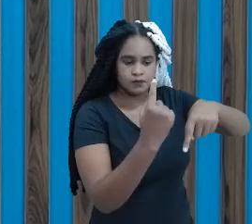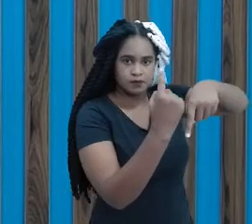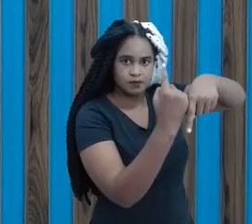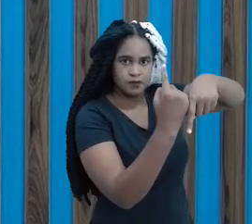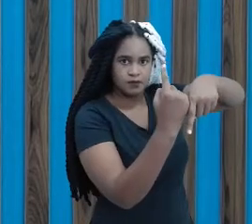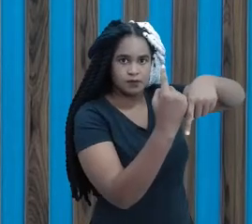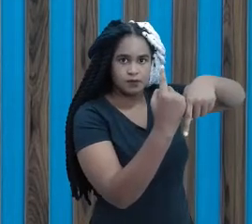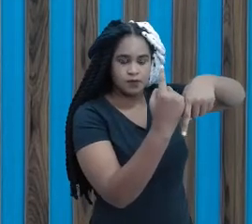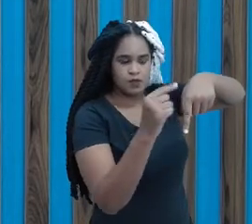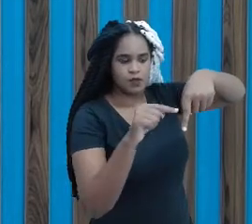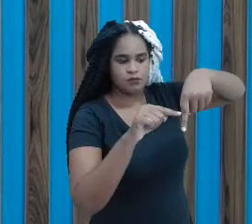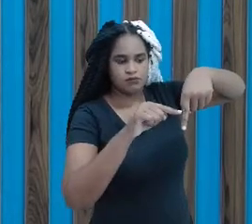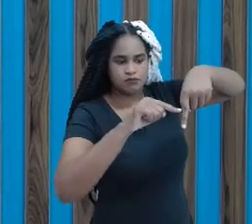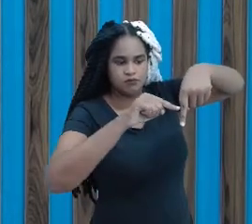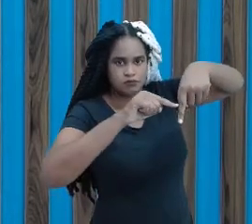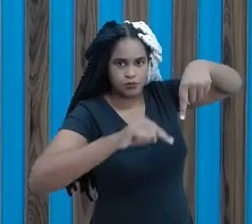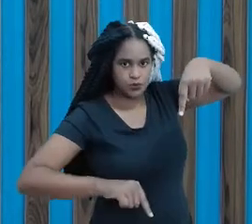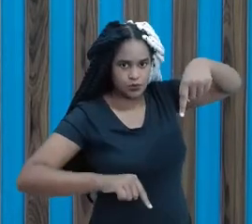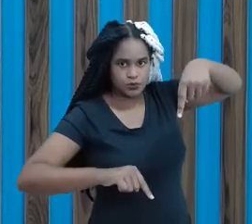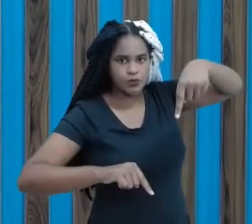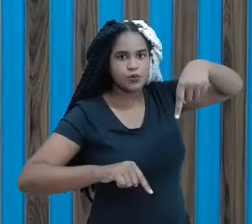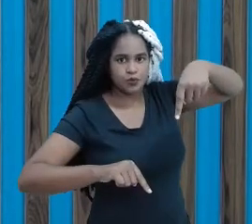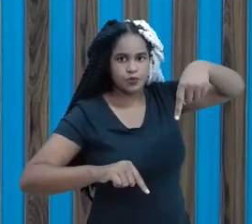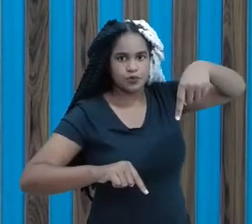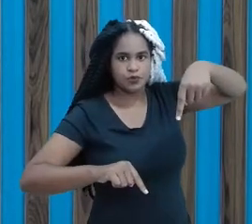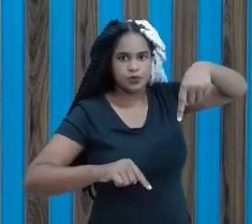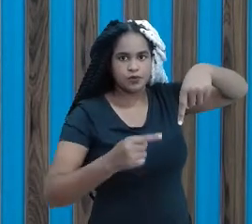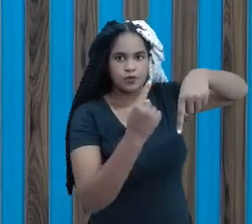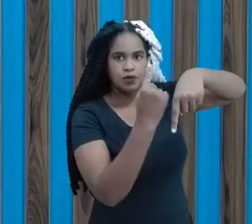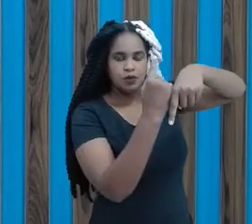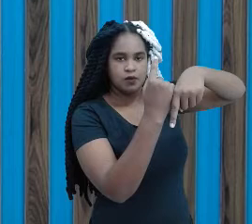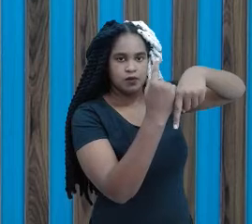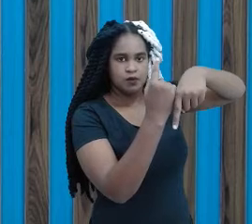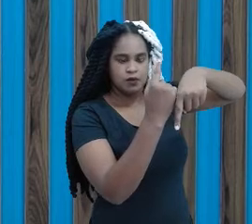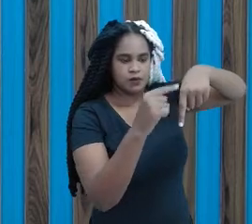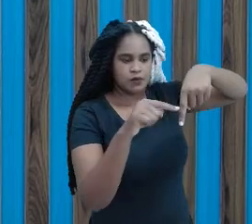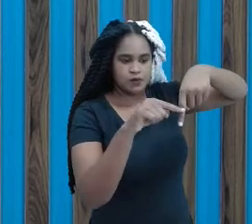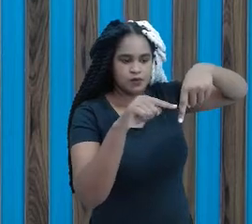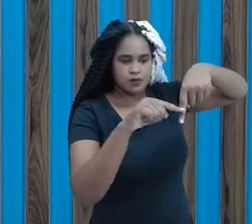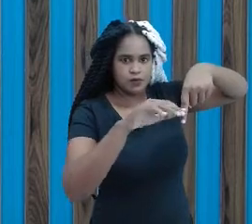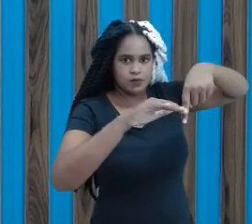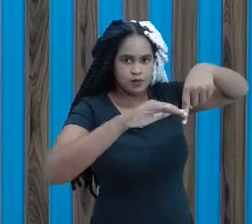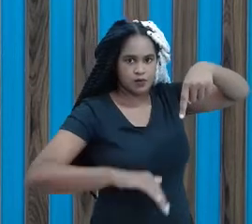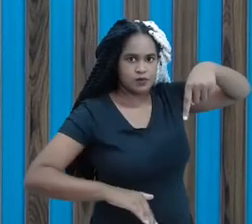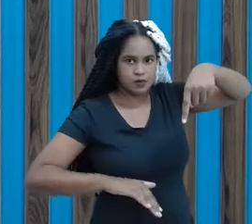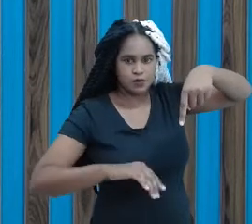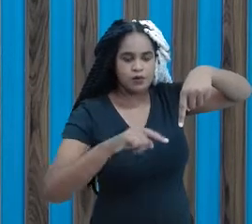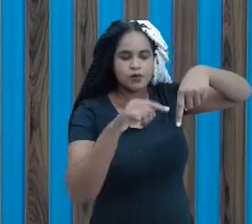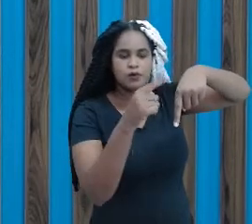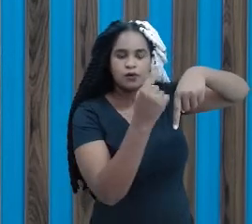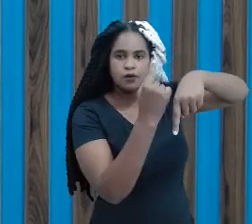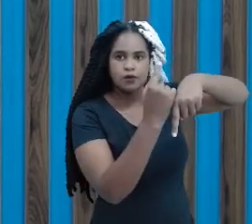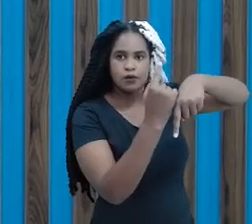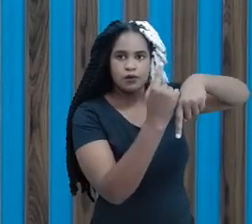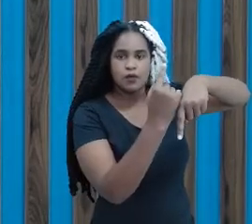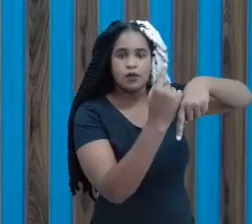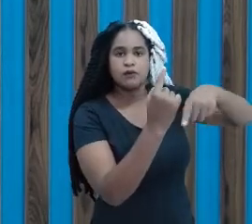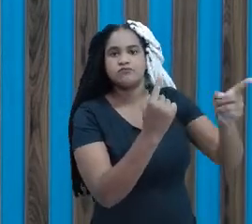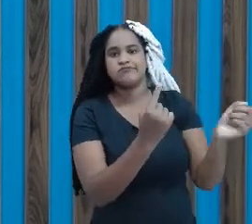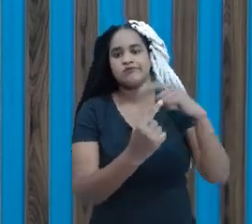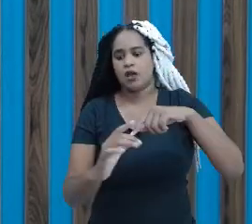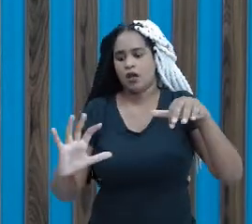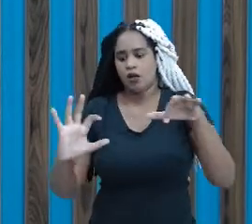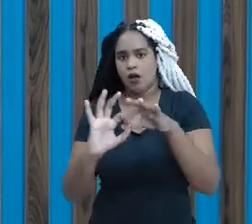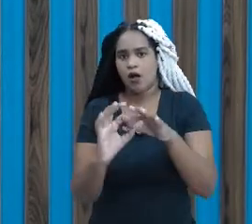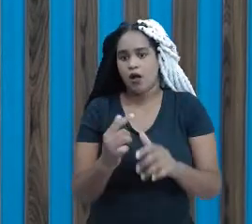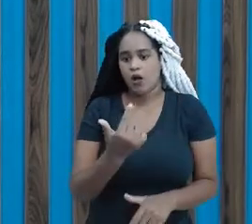né, eu tirei essa partezinha para a gente ver. Então, ó, essa parte do cromossomo 6, ela vai, ó, se juntar